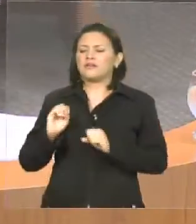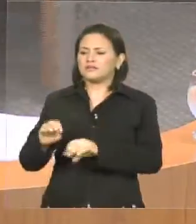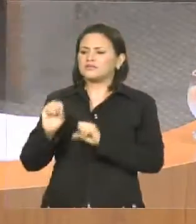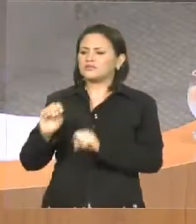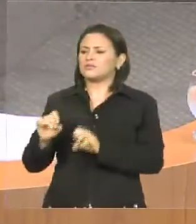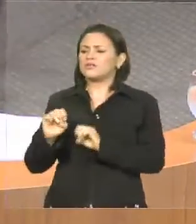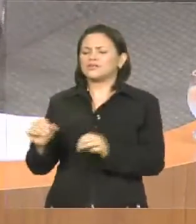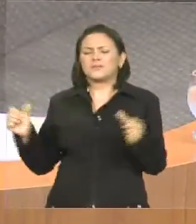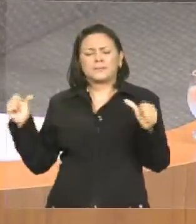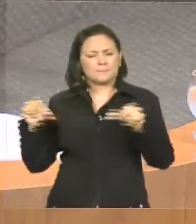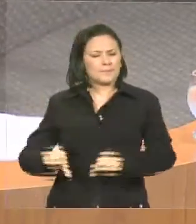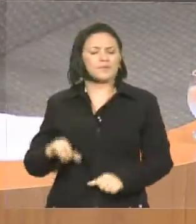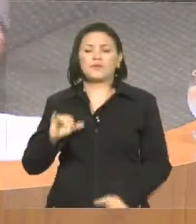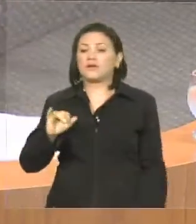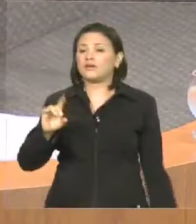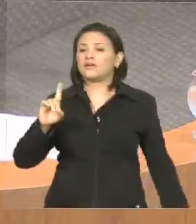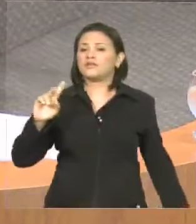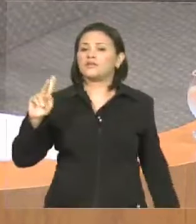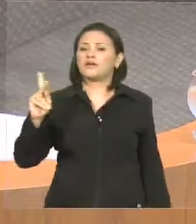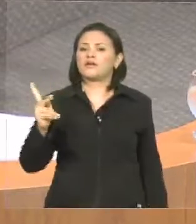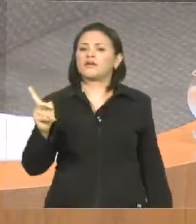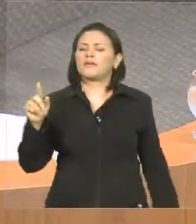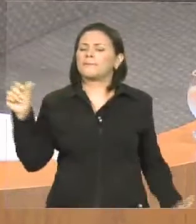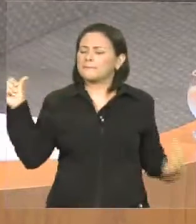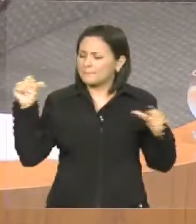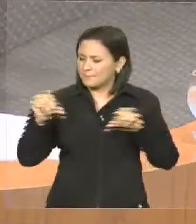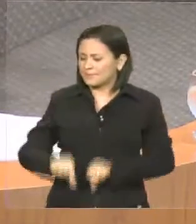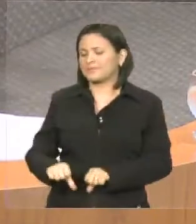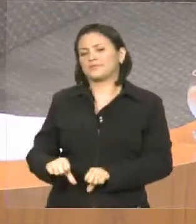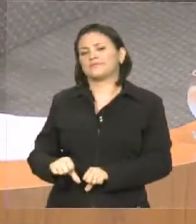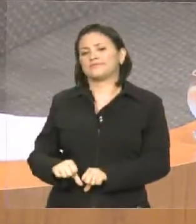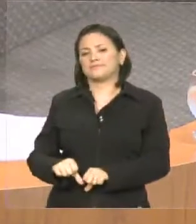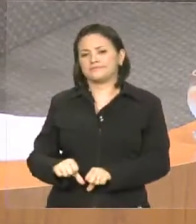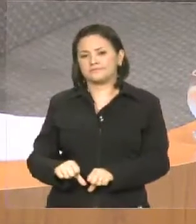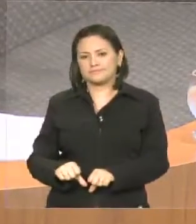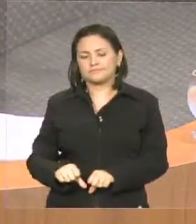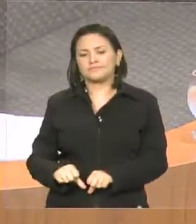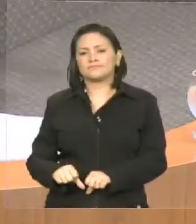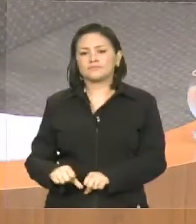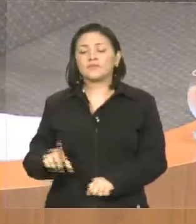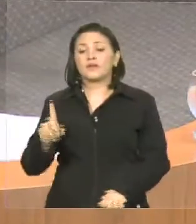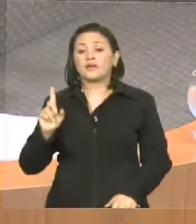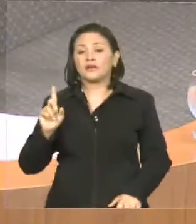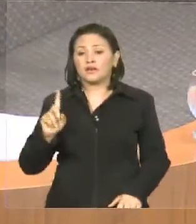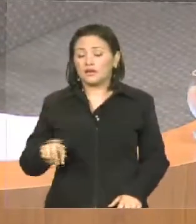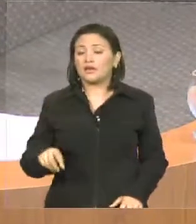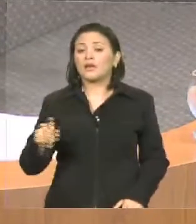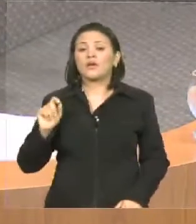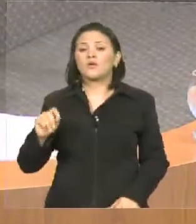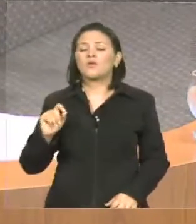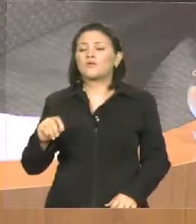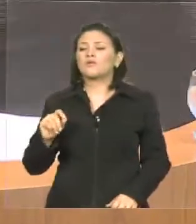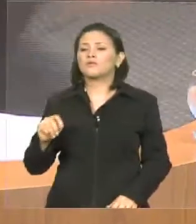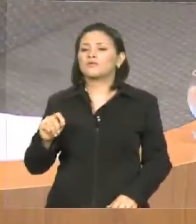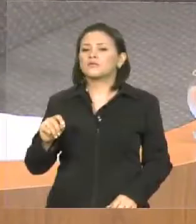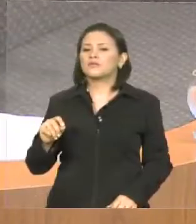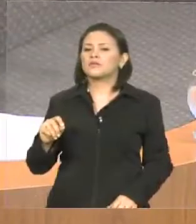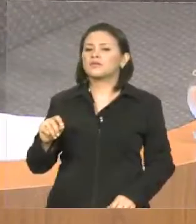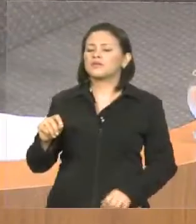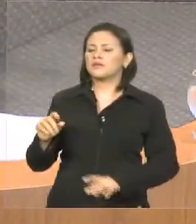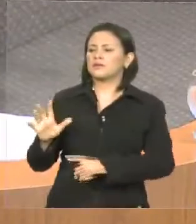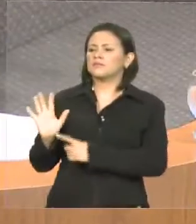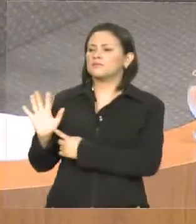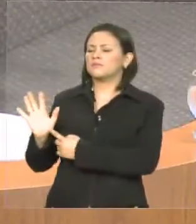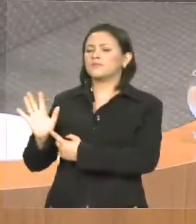é o pior IDH do nosso estado. Esse é o estigma que tem o Maranhão, que hoje